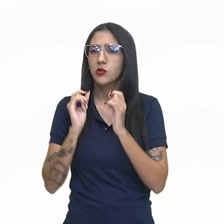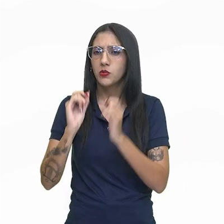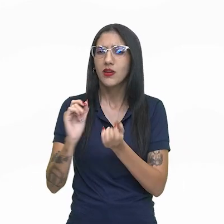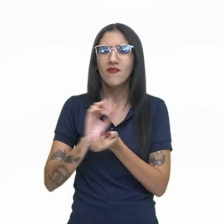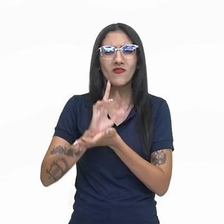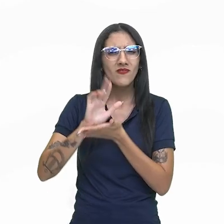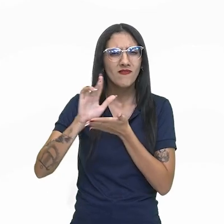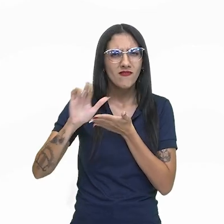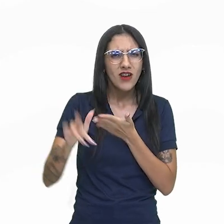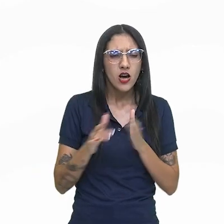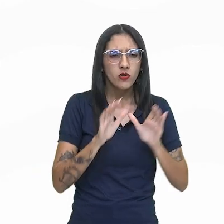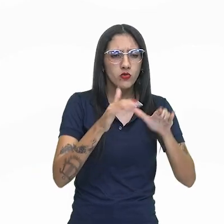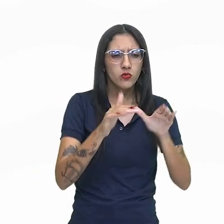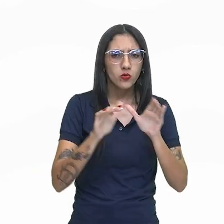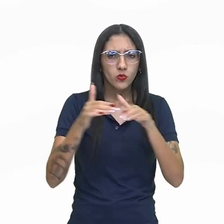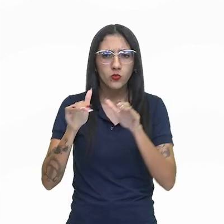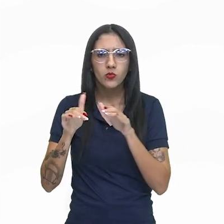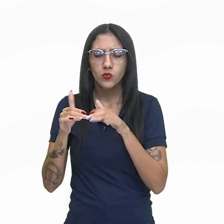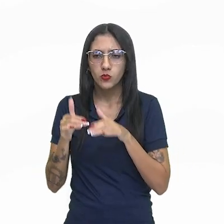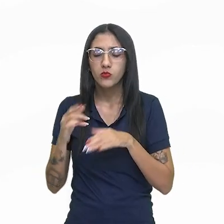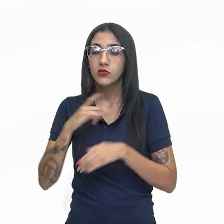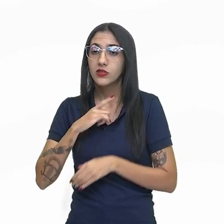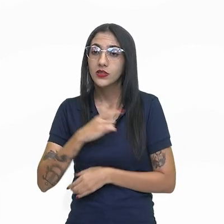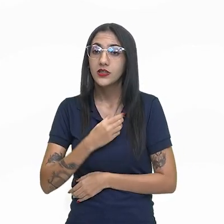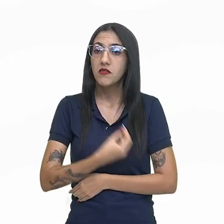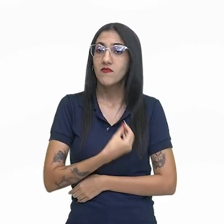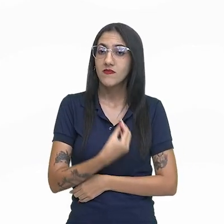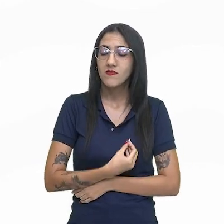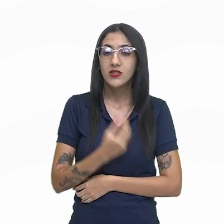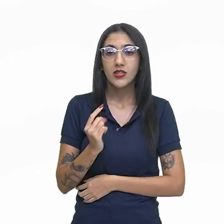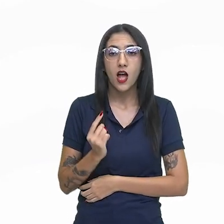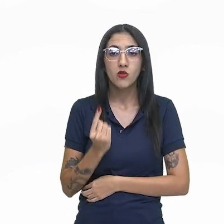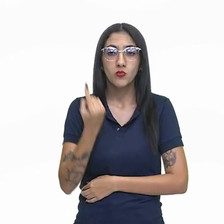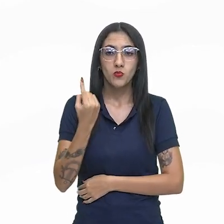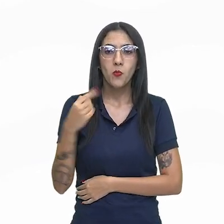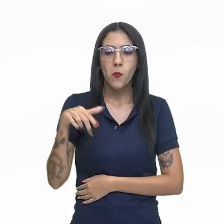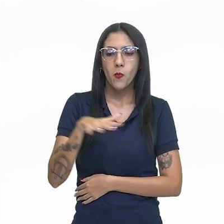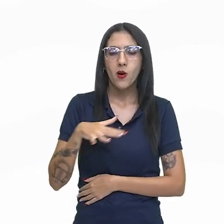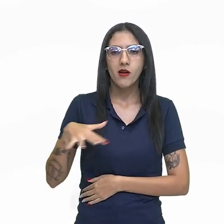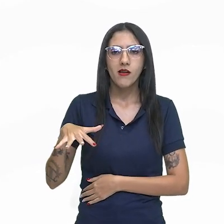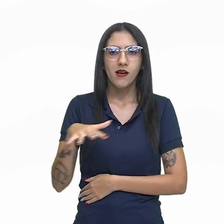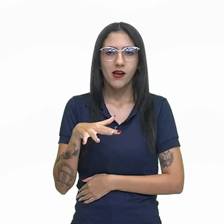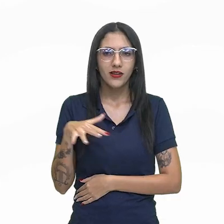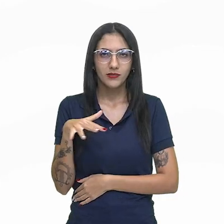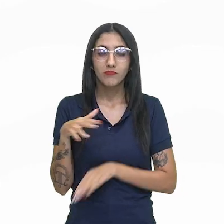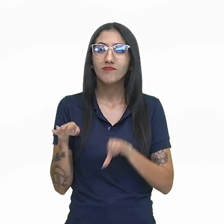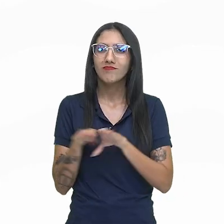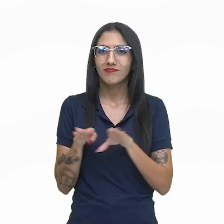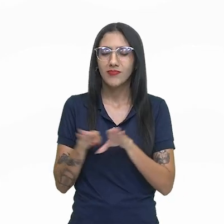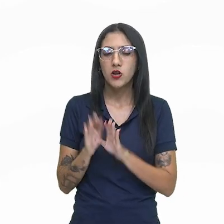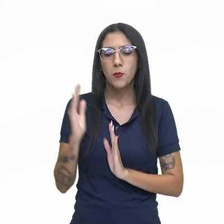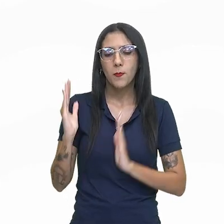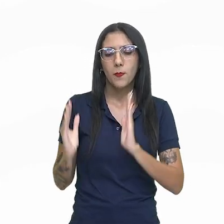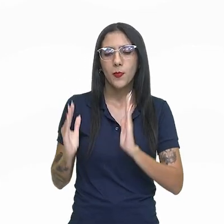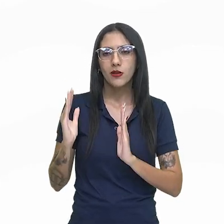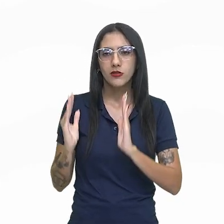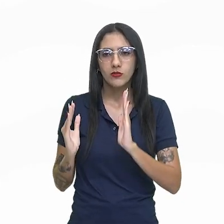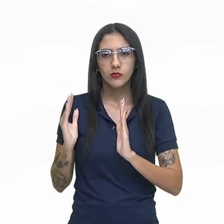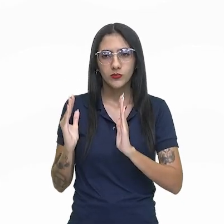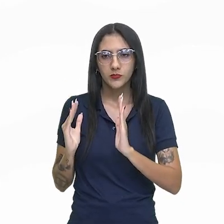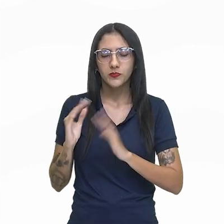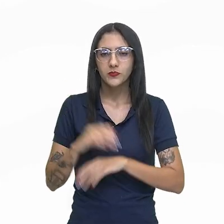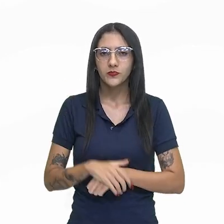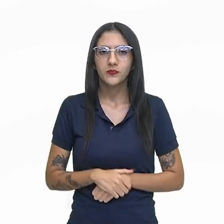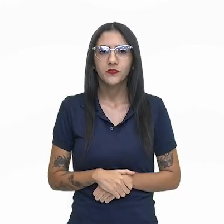diferentes espécies que coabitam uma mesma região num determinado período de tempo, e